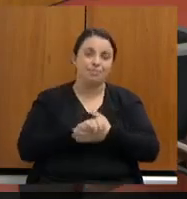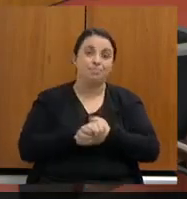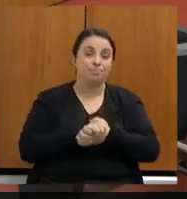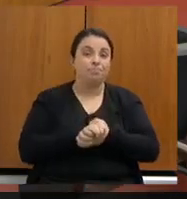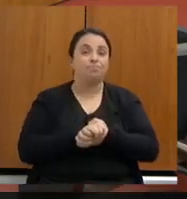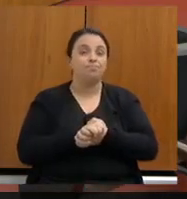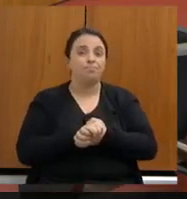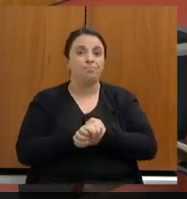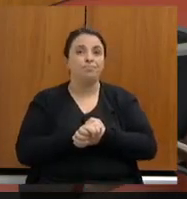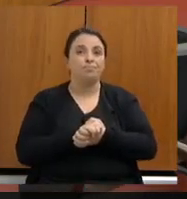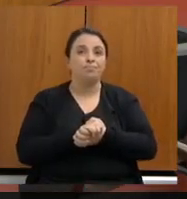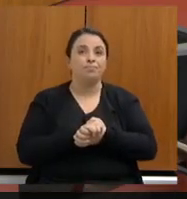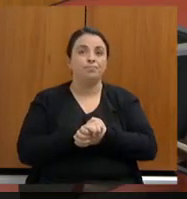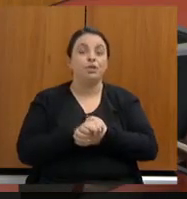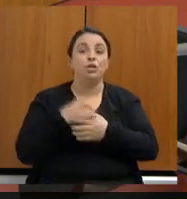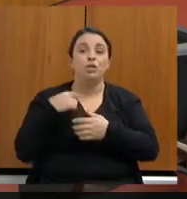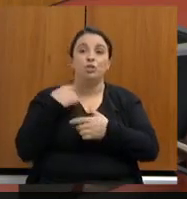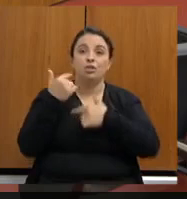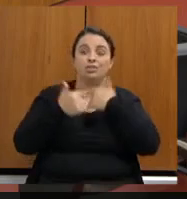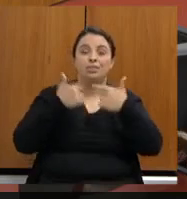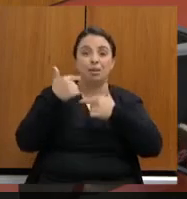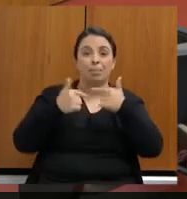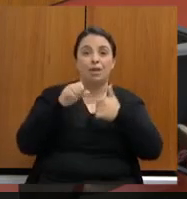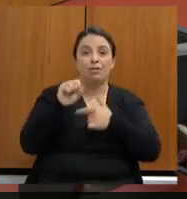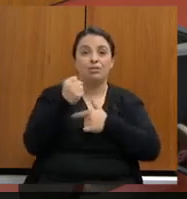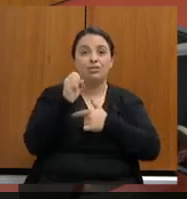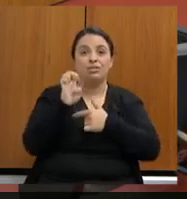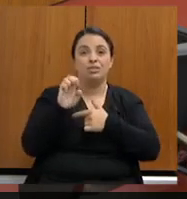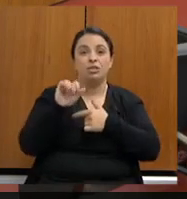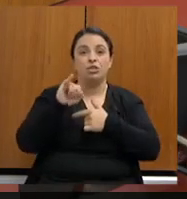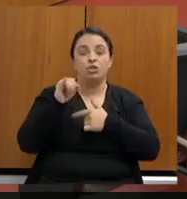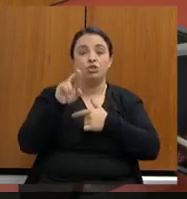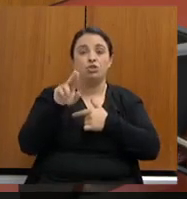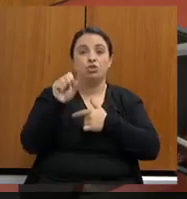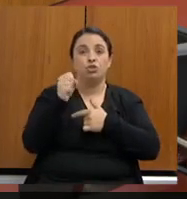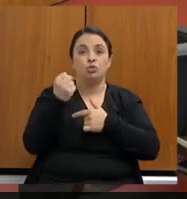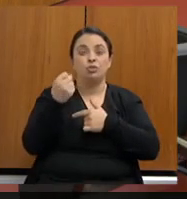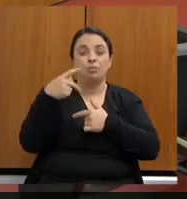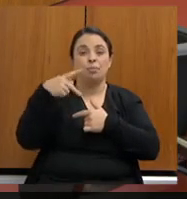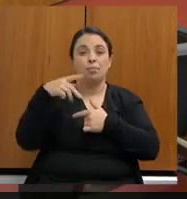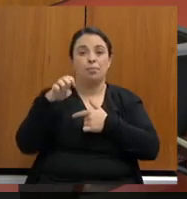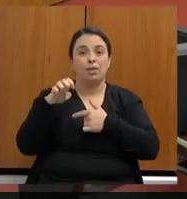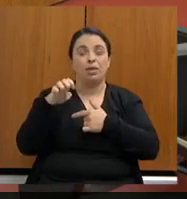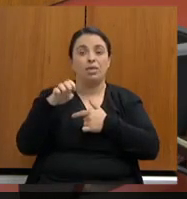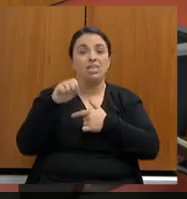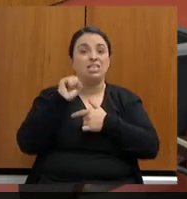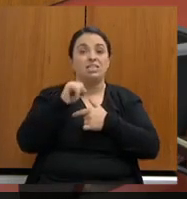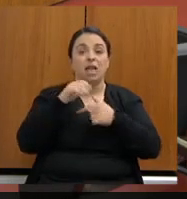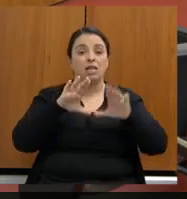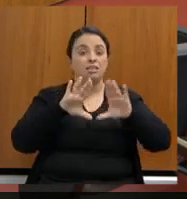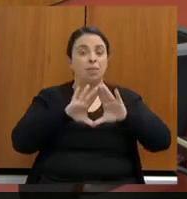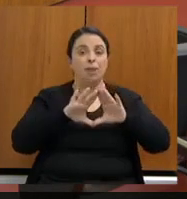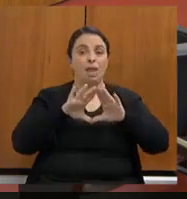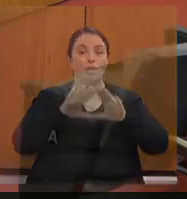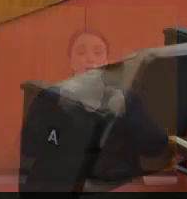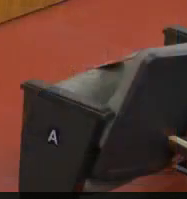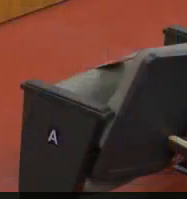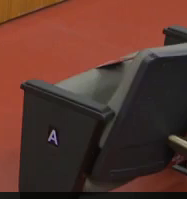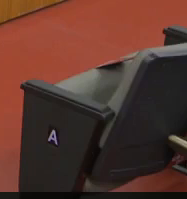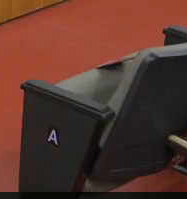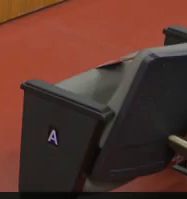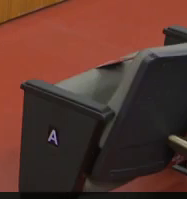nosso trabalho na cejusc não é nada ser um apoio de vocês aqui Então na verdade nós estamos juntinhos né Nós somos uma equipe